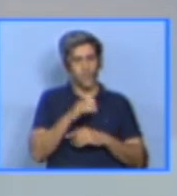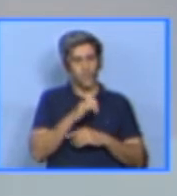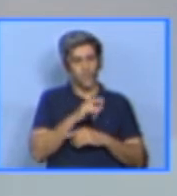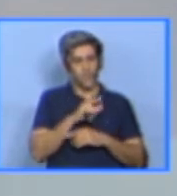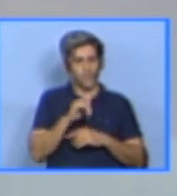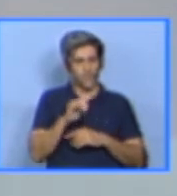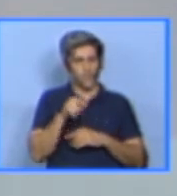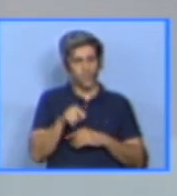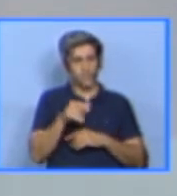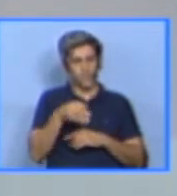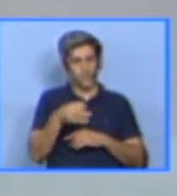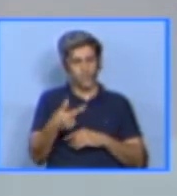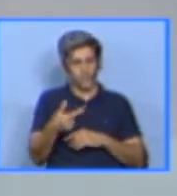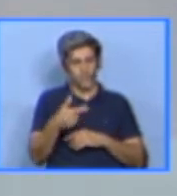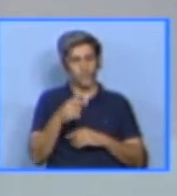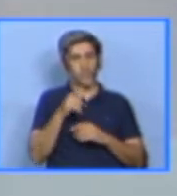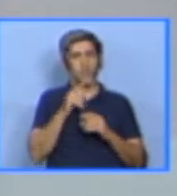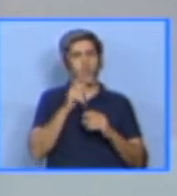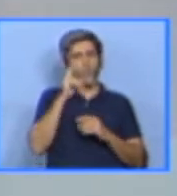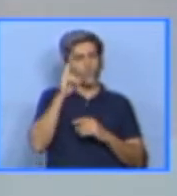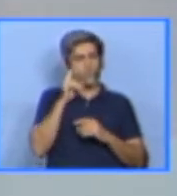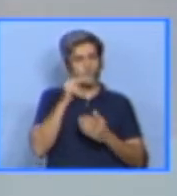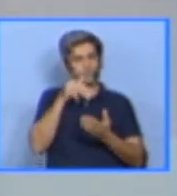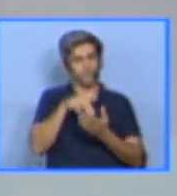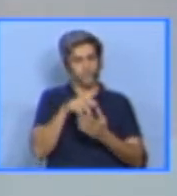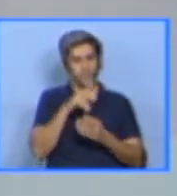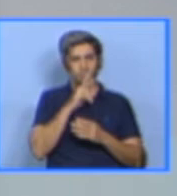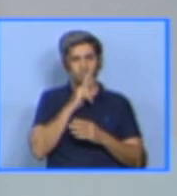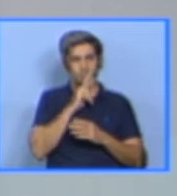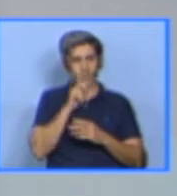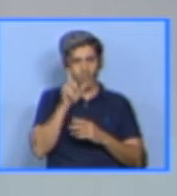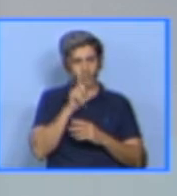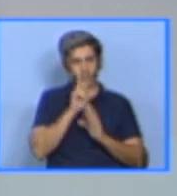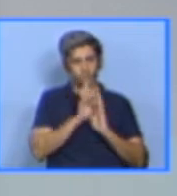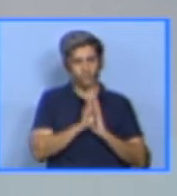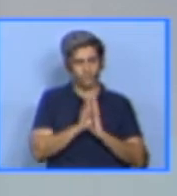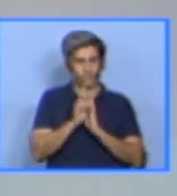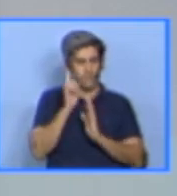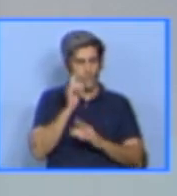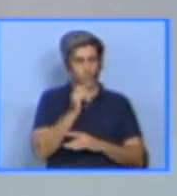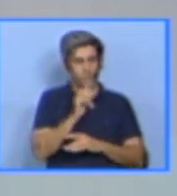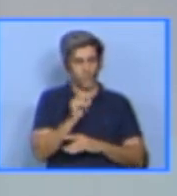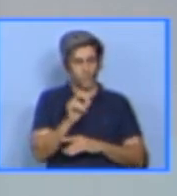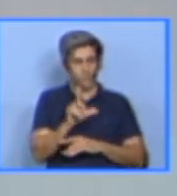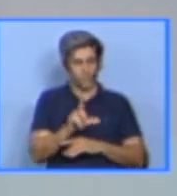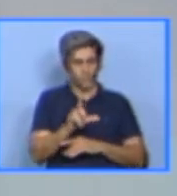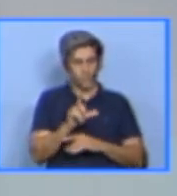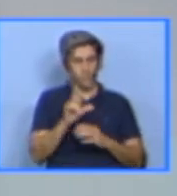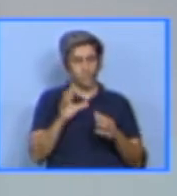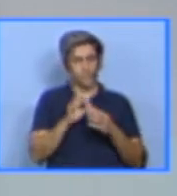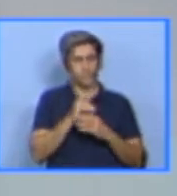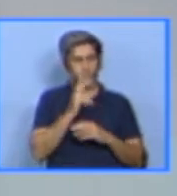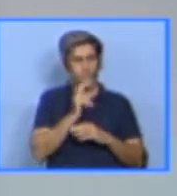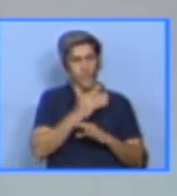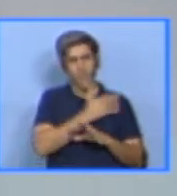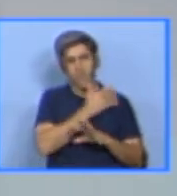agência.eclésia.pt. A Rússia está presente em Fátima na peregrinação de 12 e 13 de julho. A ligação é de um século e tem sido acompanhada